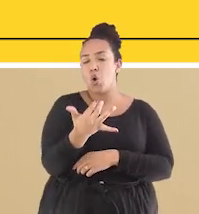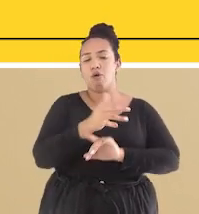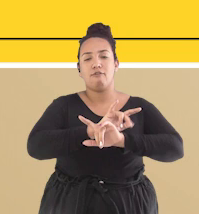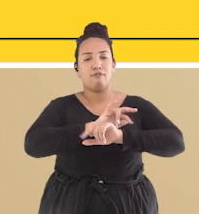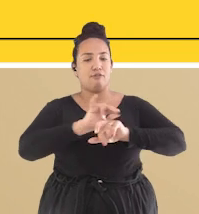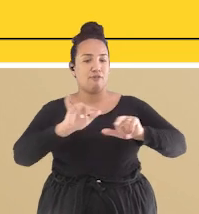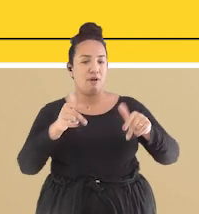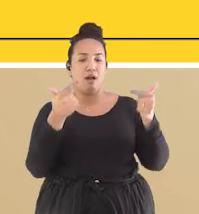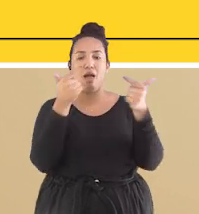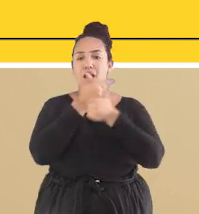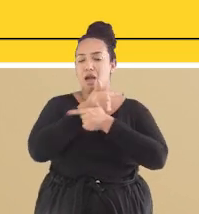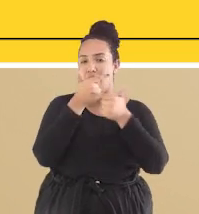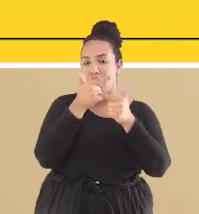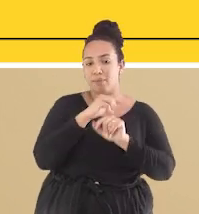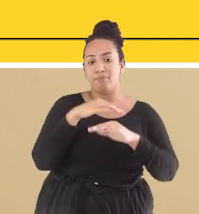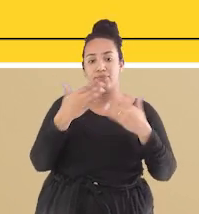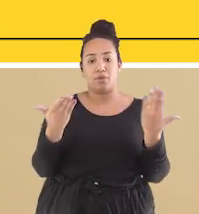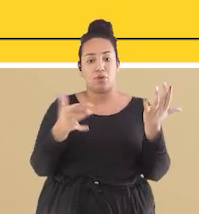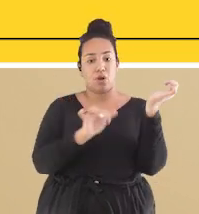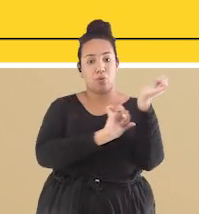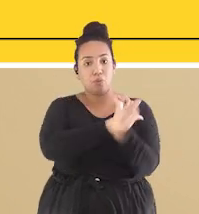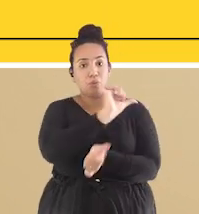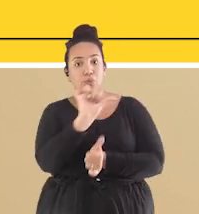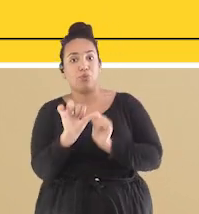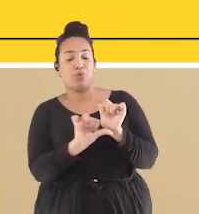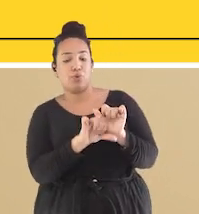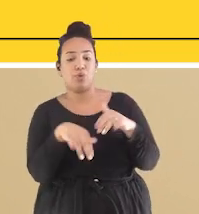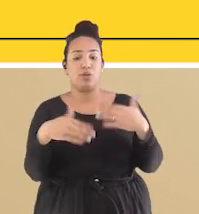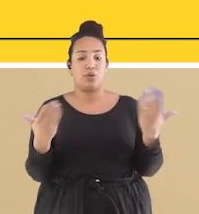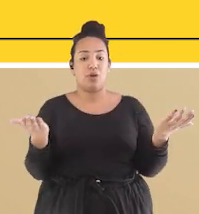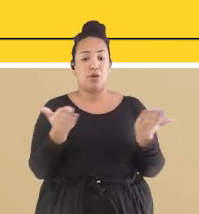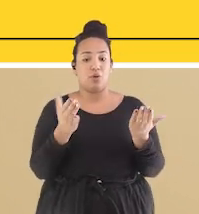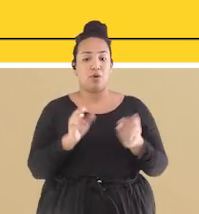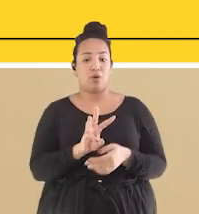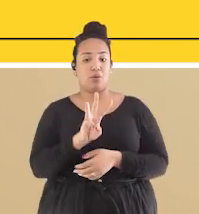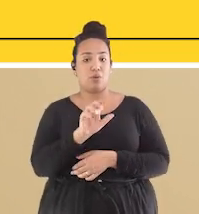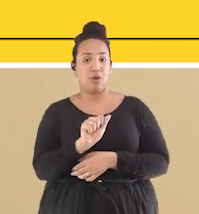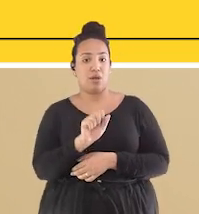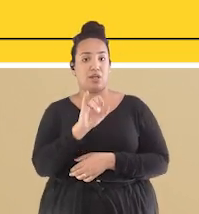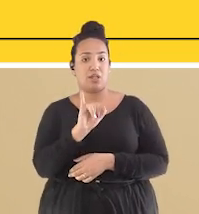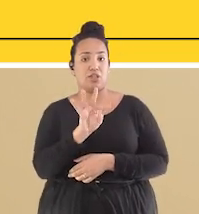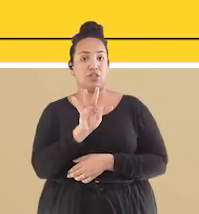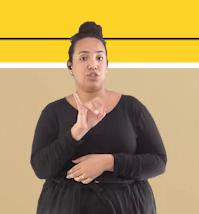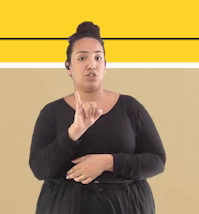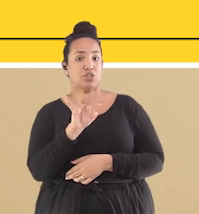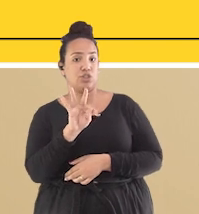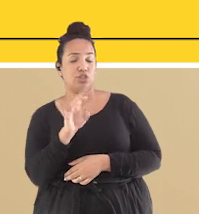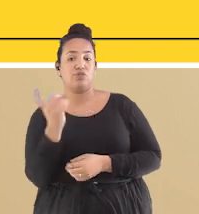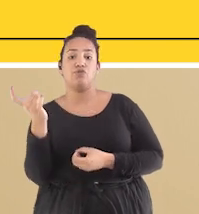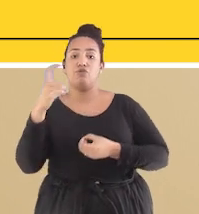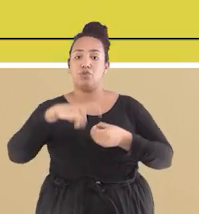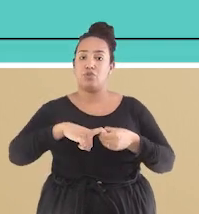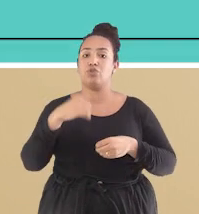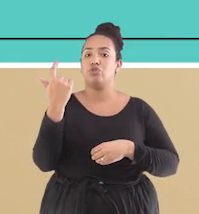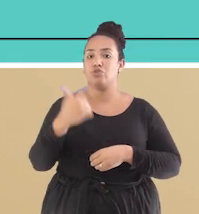mudança arriscada agradou e agora Waititi retorna com Thor, Amor e Trovão. E como foi o